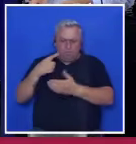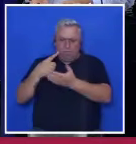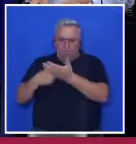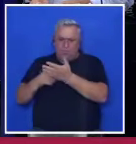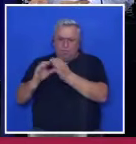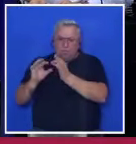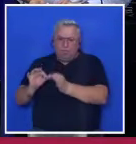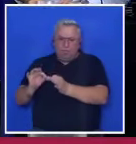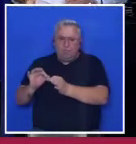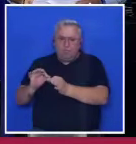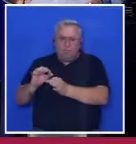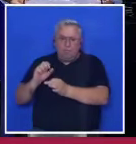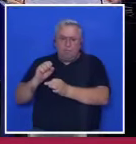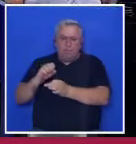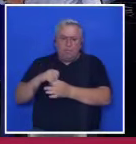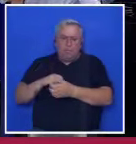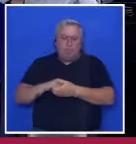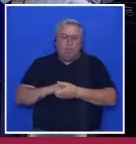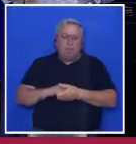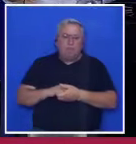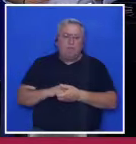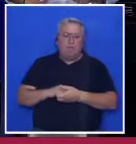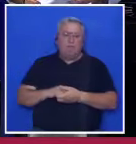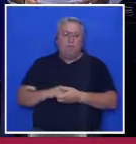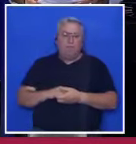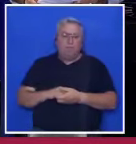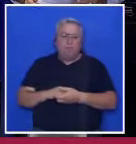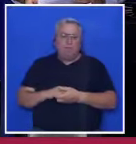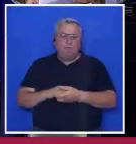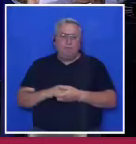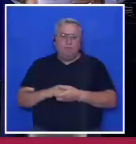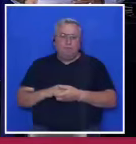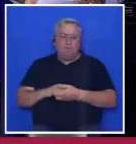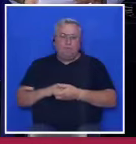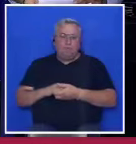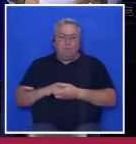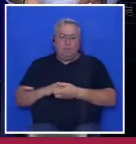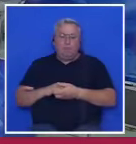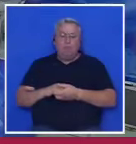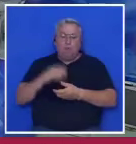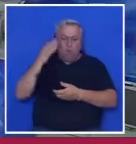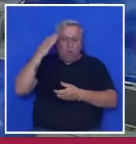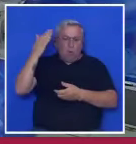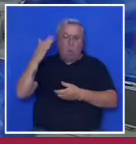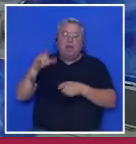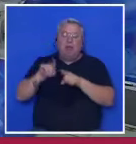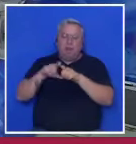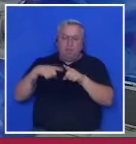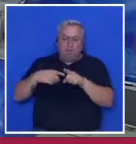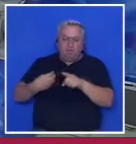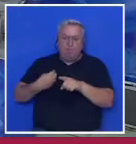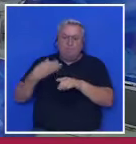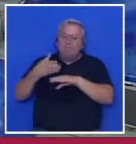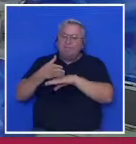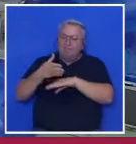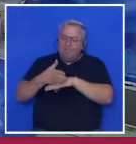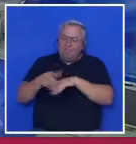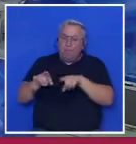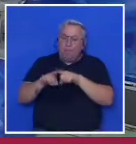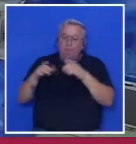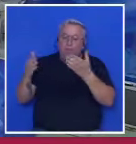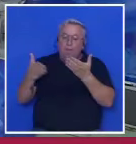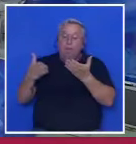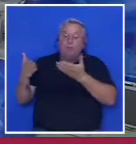senhores confirmam os números sorteados? Sim, confirmo. Sim, confirmo. Ok, muito obrigado, senhores auditores populares. E agora eu